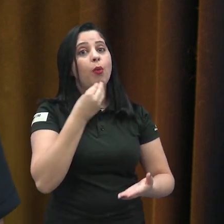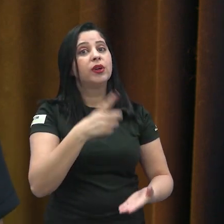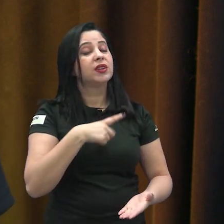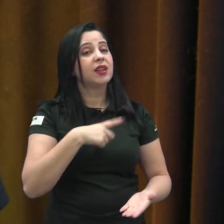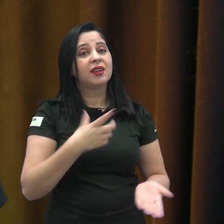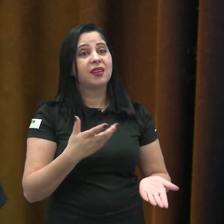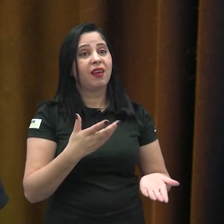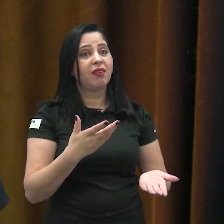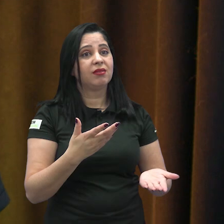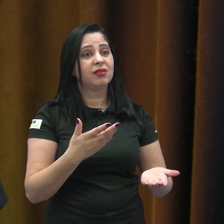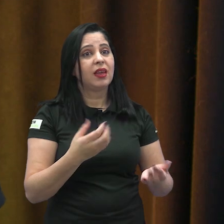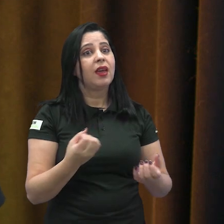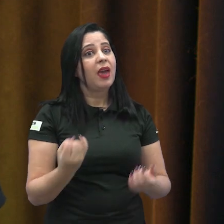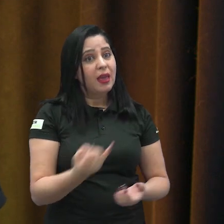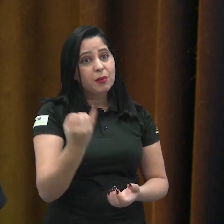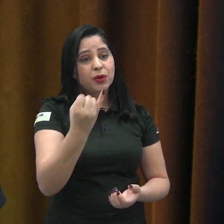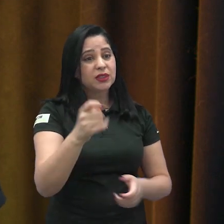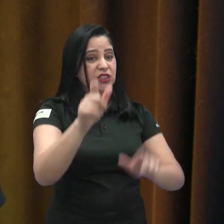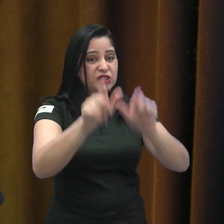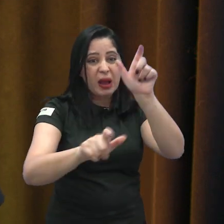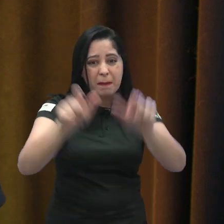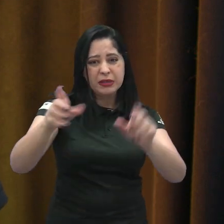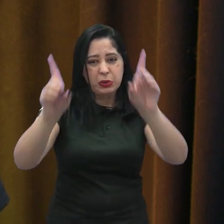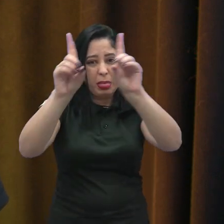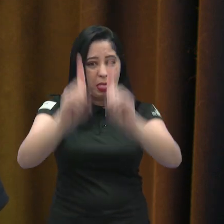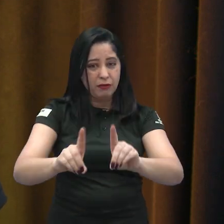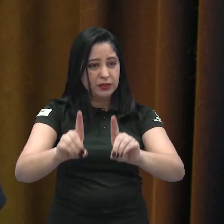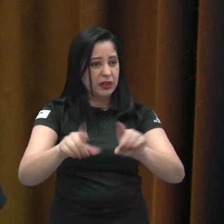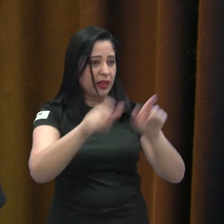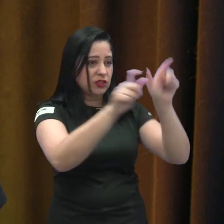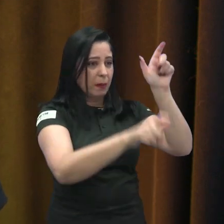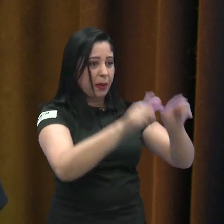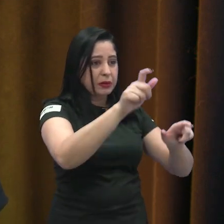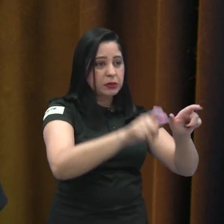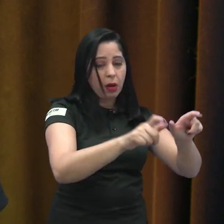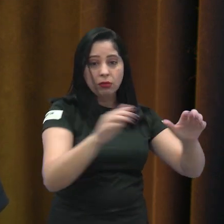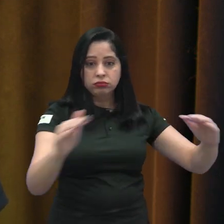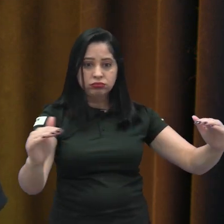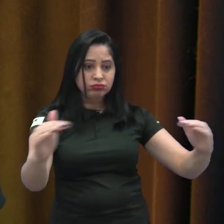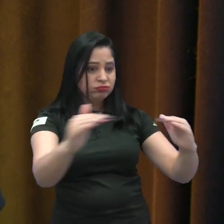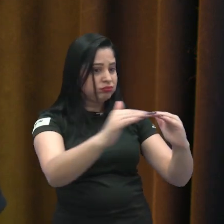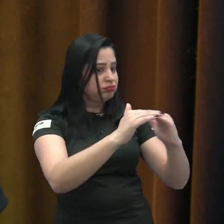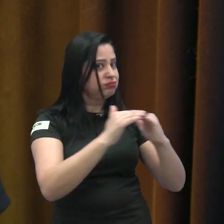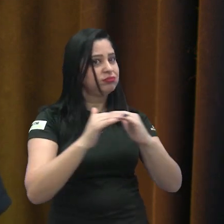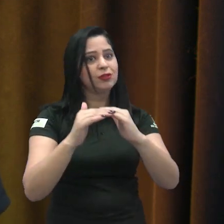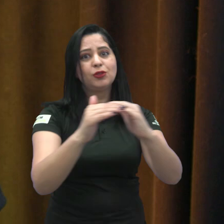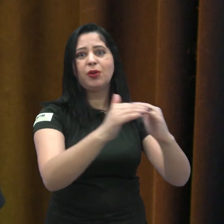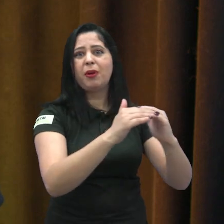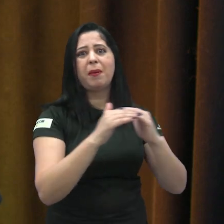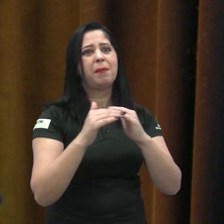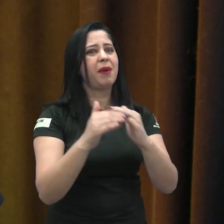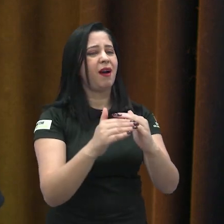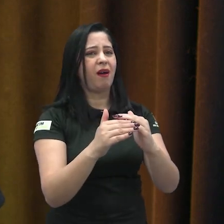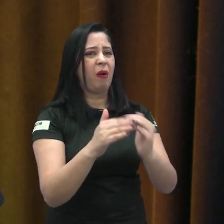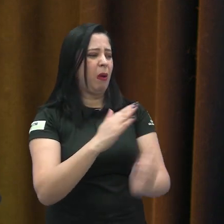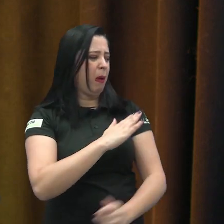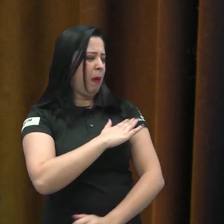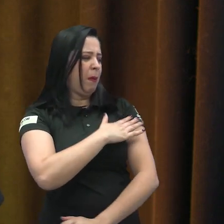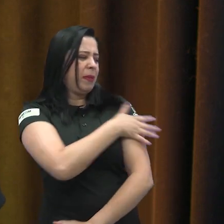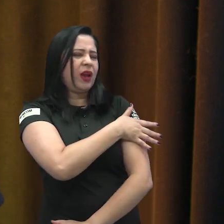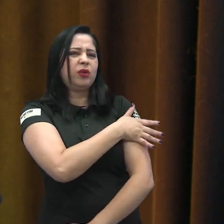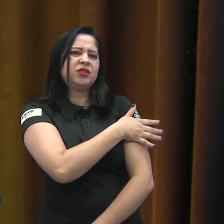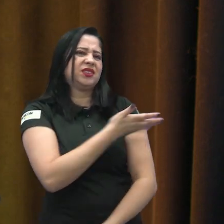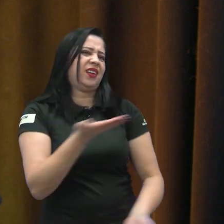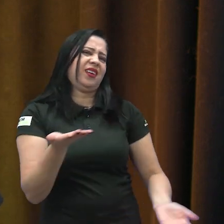eu acho importante, porque somos todos iguais. Nós não temos diferença. Sim. Acho que isso é uma coisa idiota que as pessoas têm